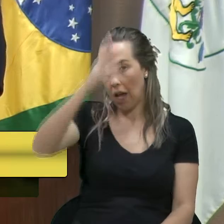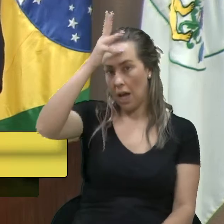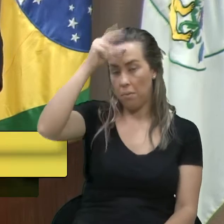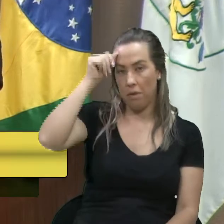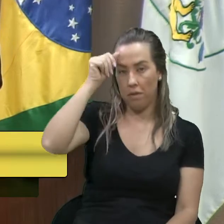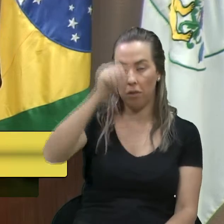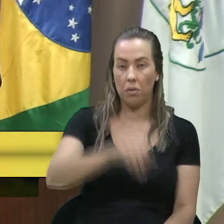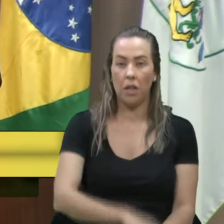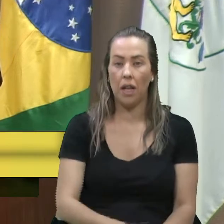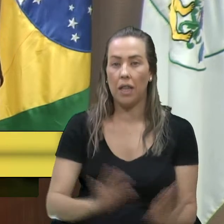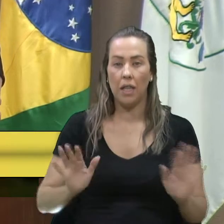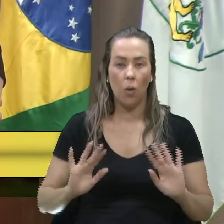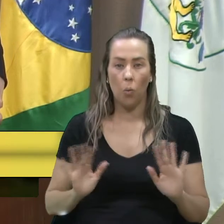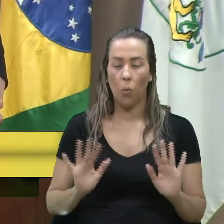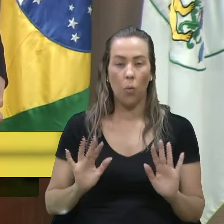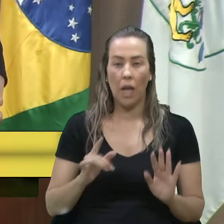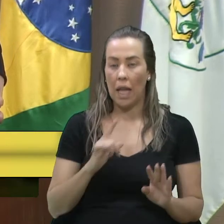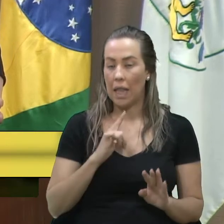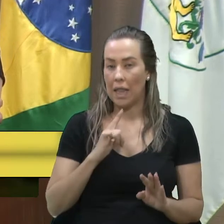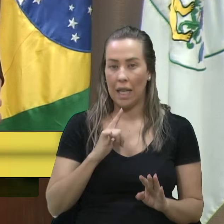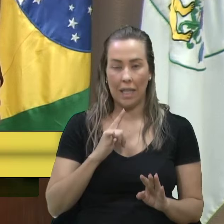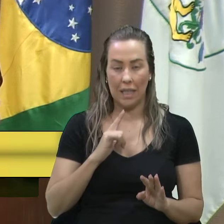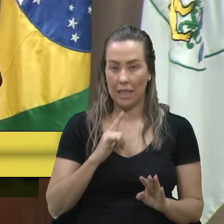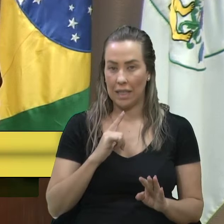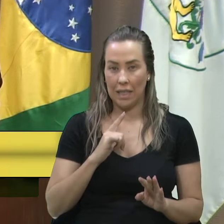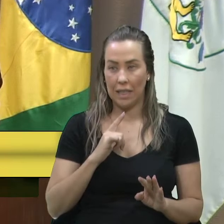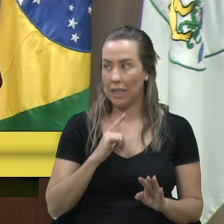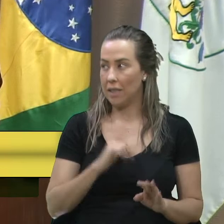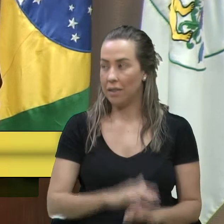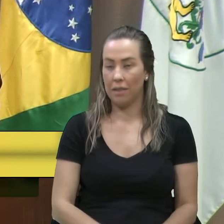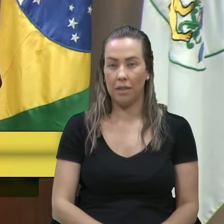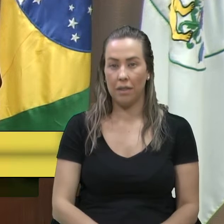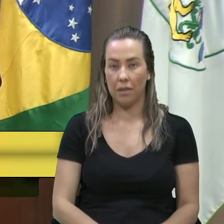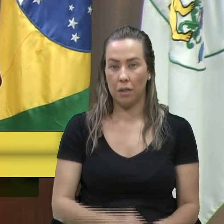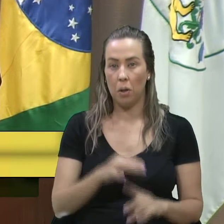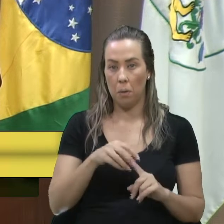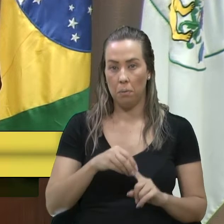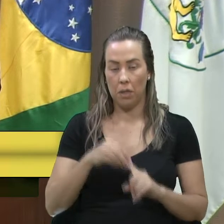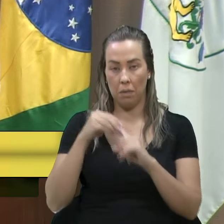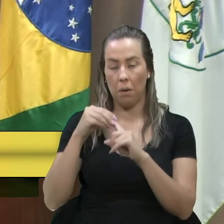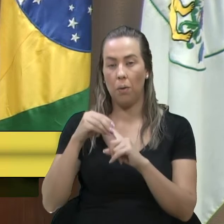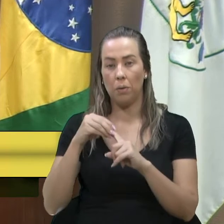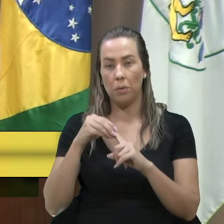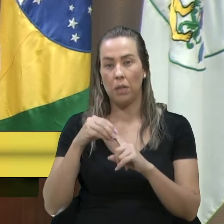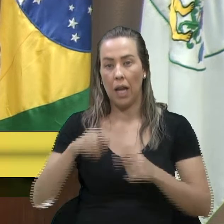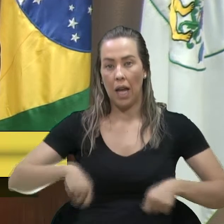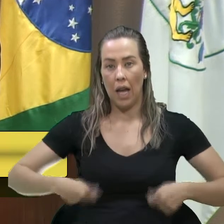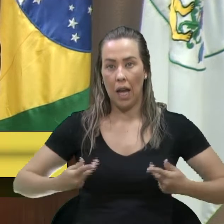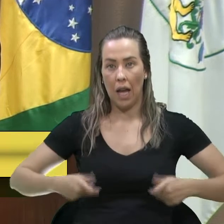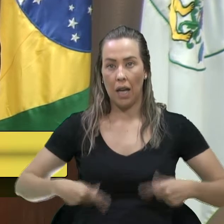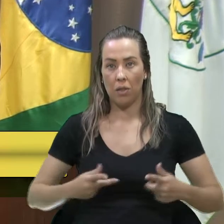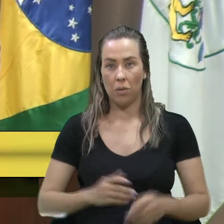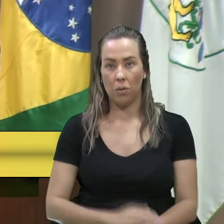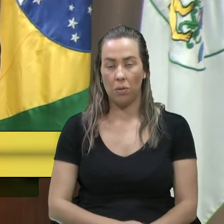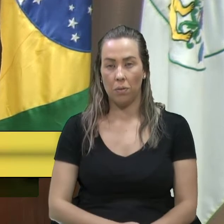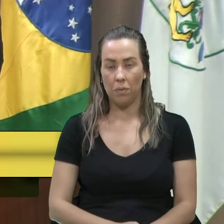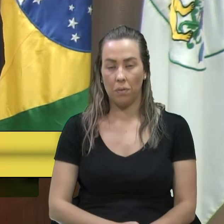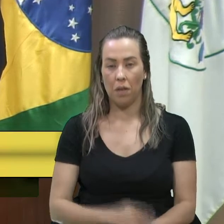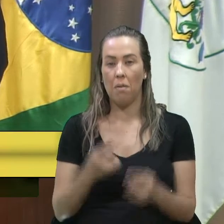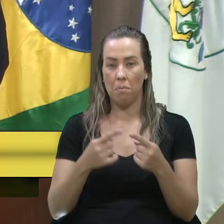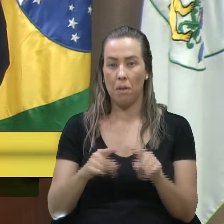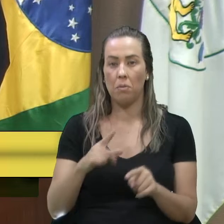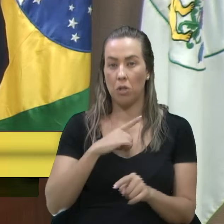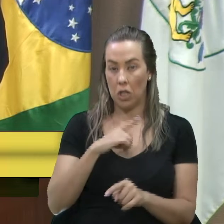prefeitura não tem no servidor público o seu principal gasto. Mas